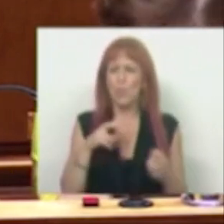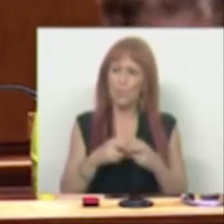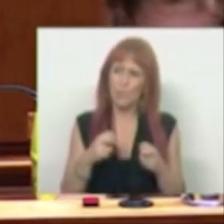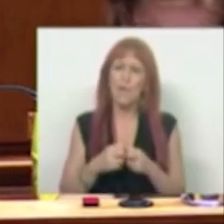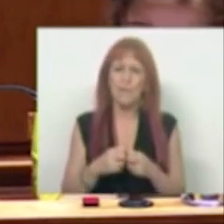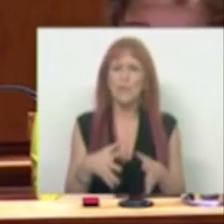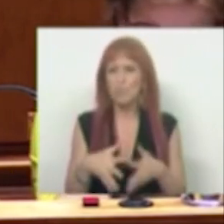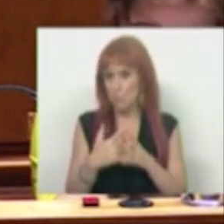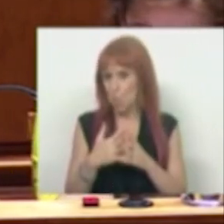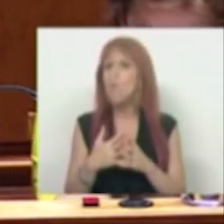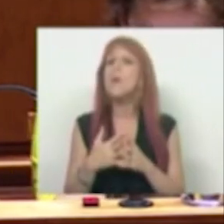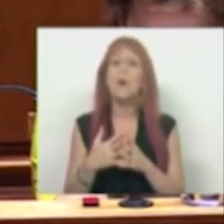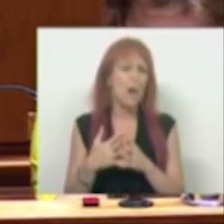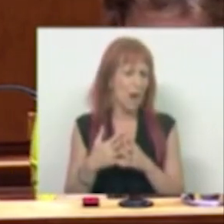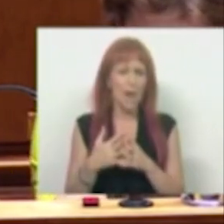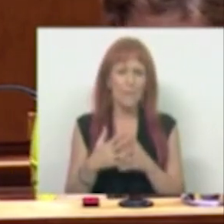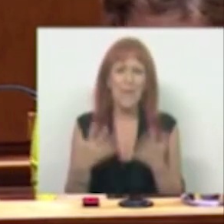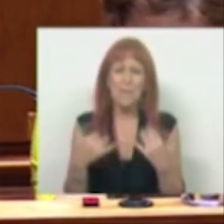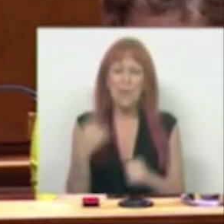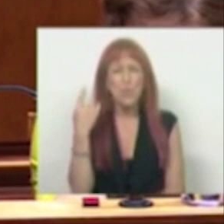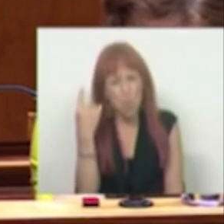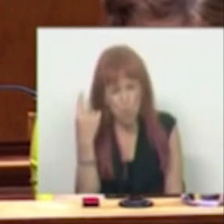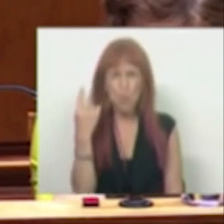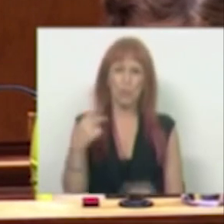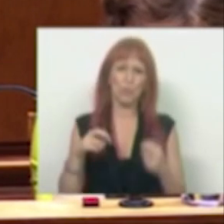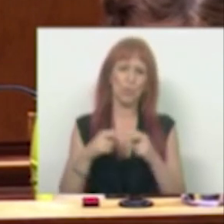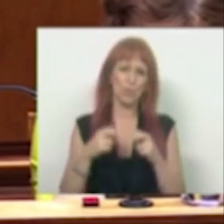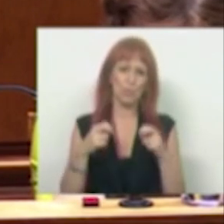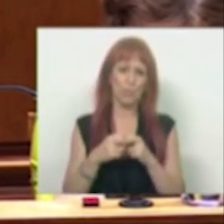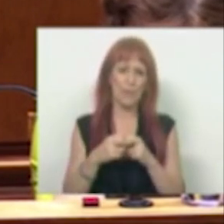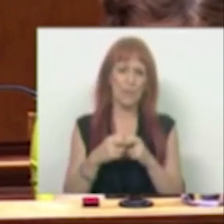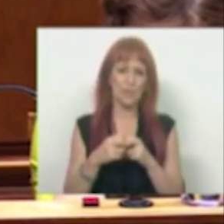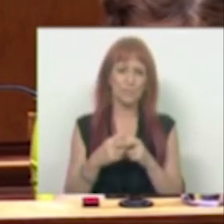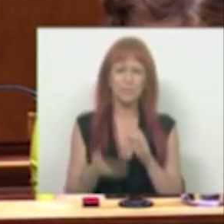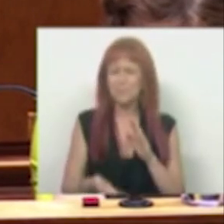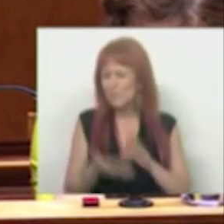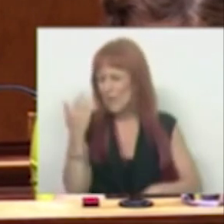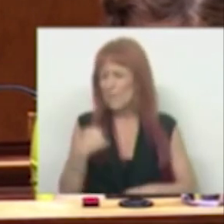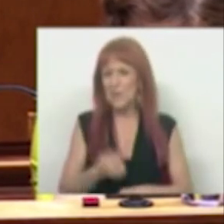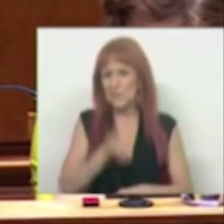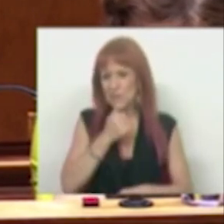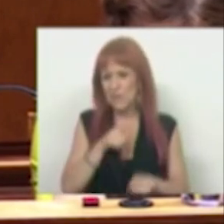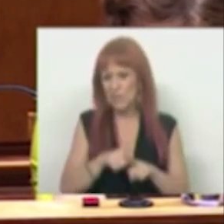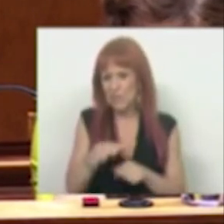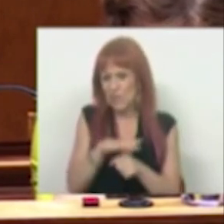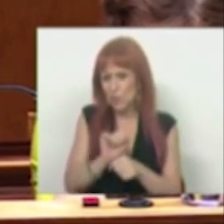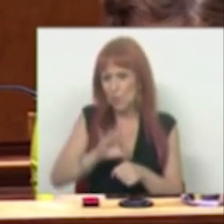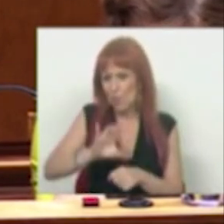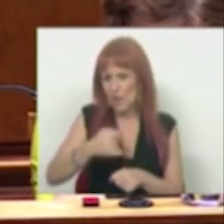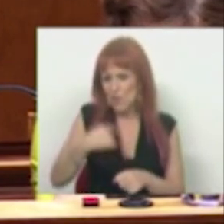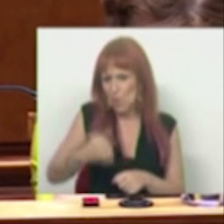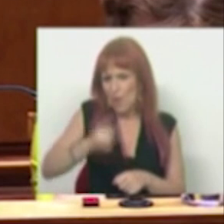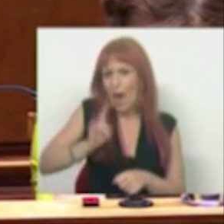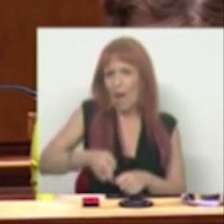problemas estruturais, mas é um dos problemas que mais determinantes para a situação do país